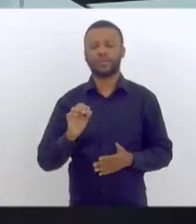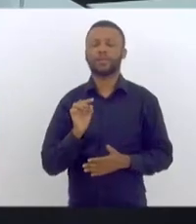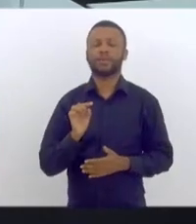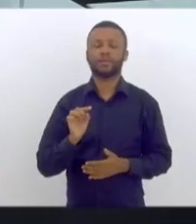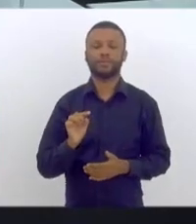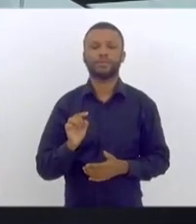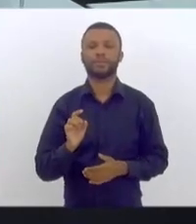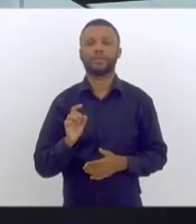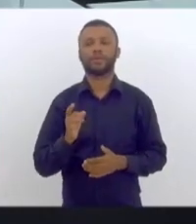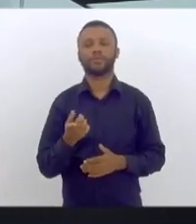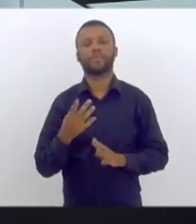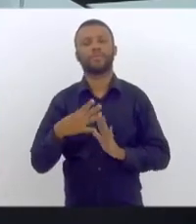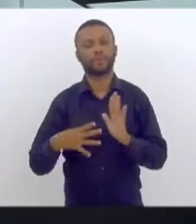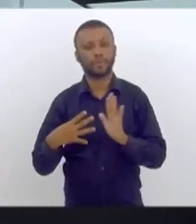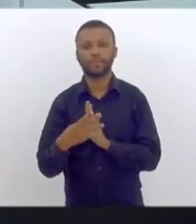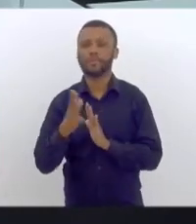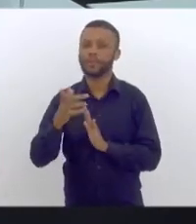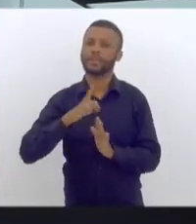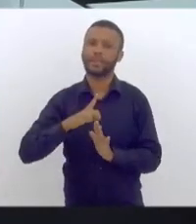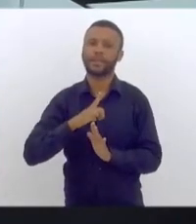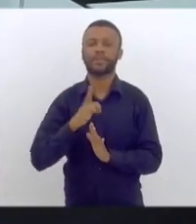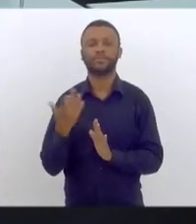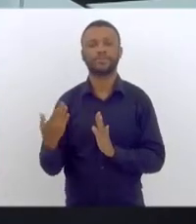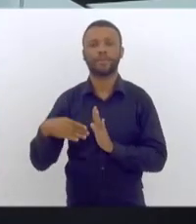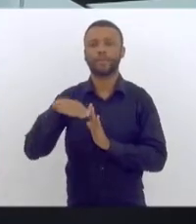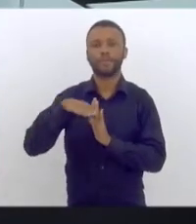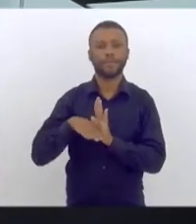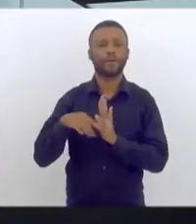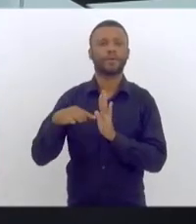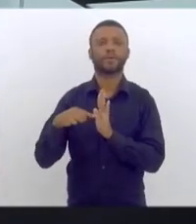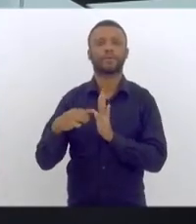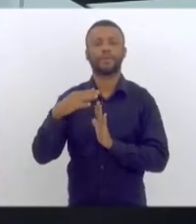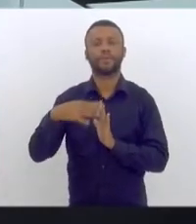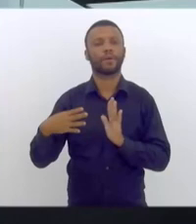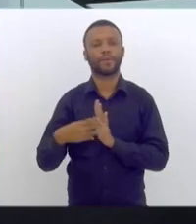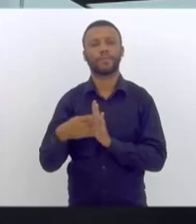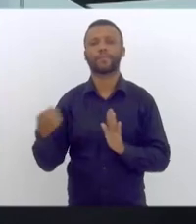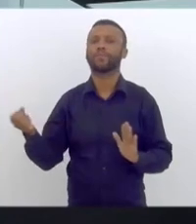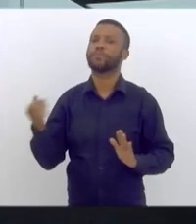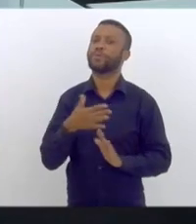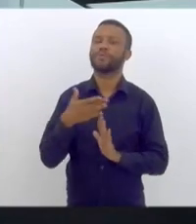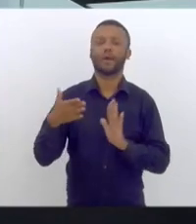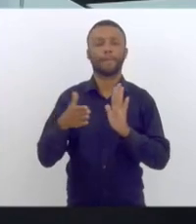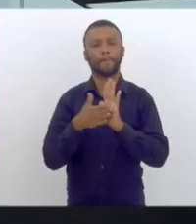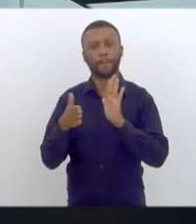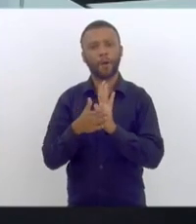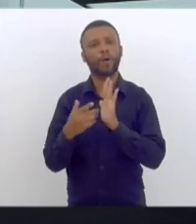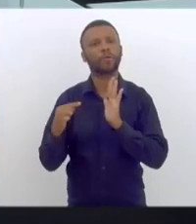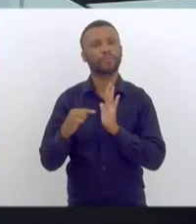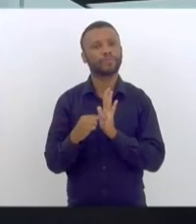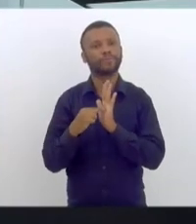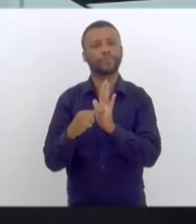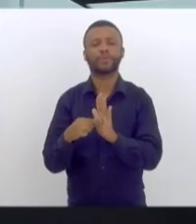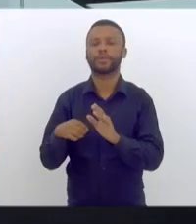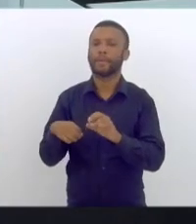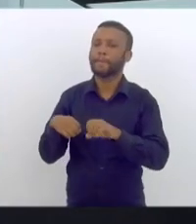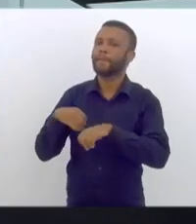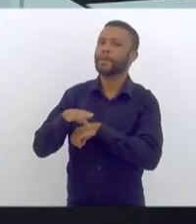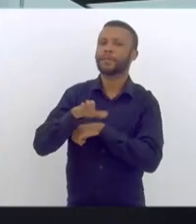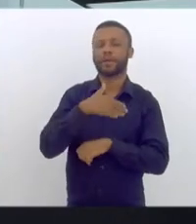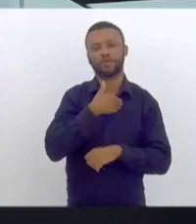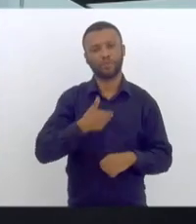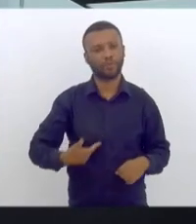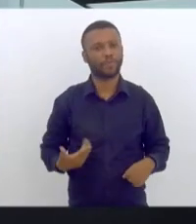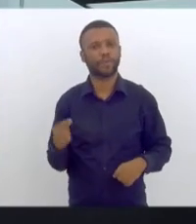já existem que a gente podia incluir esse programa novo que a gente está propondo aqui através da mensagem do governador